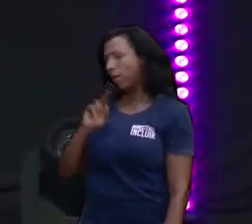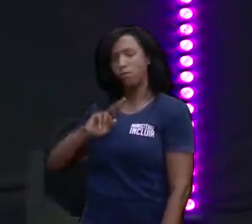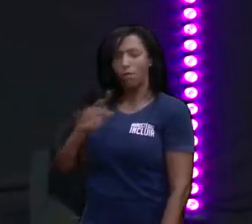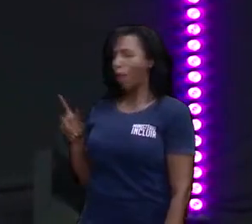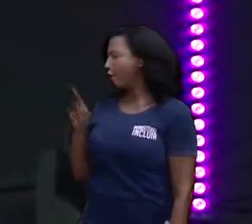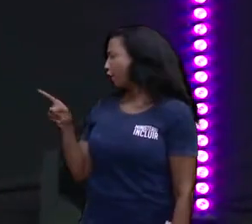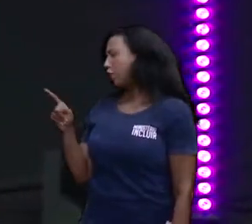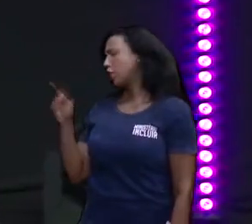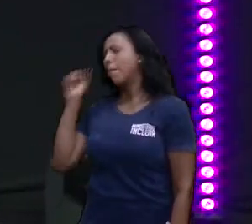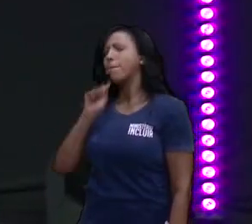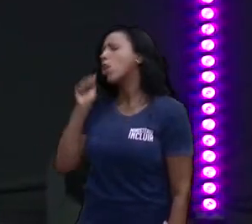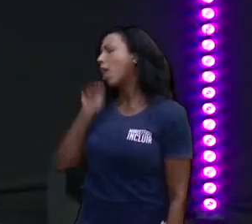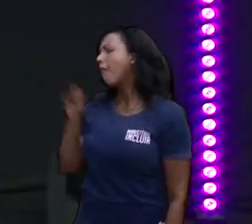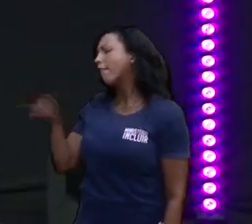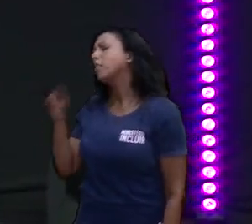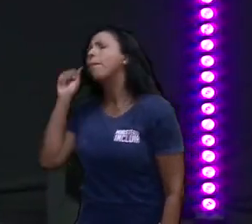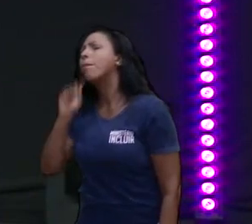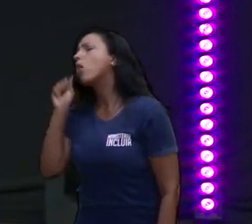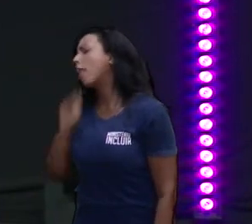suas regras